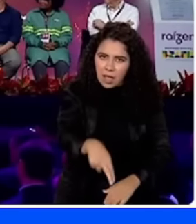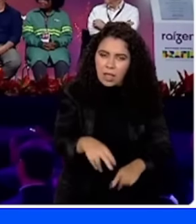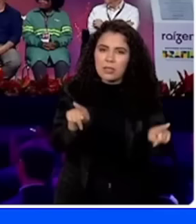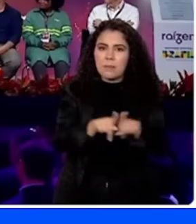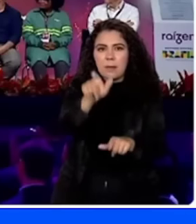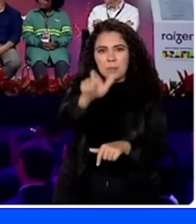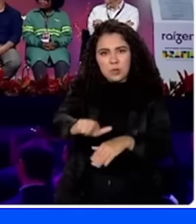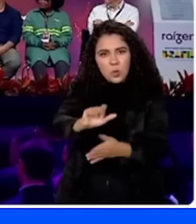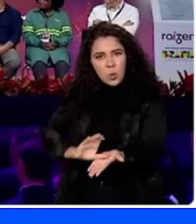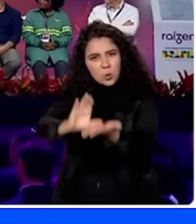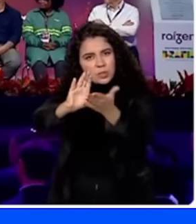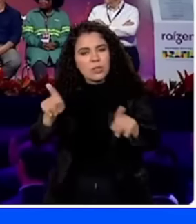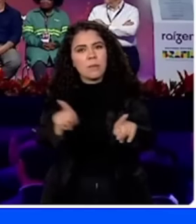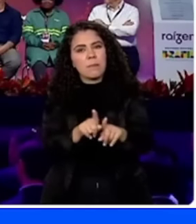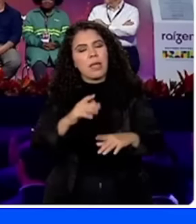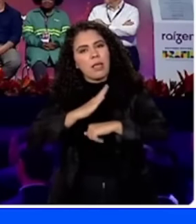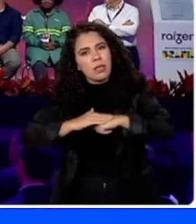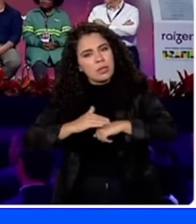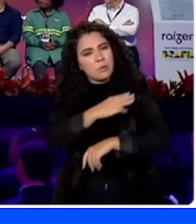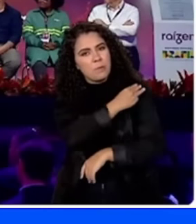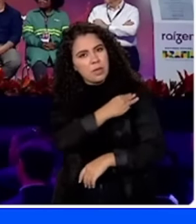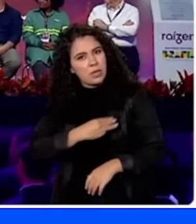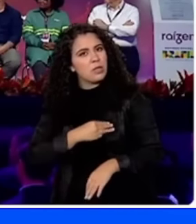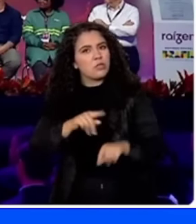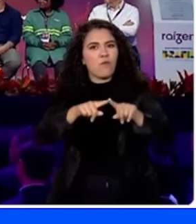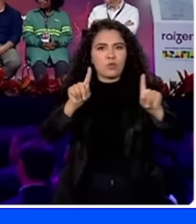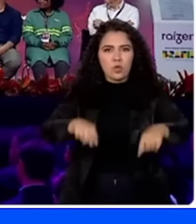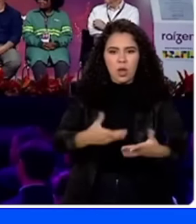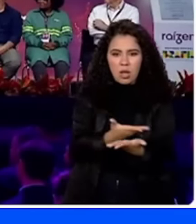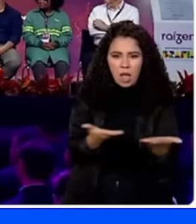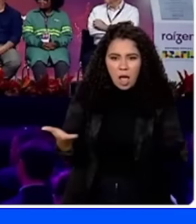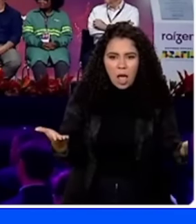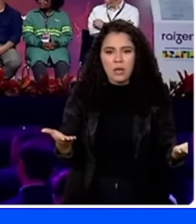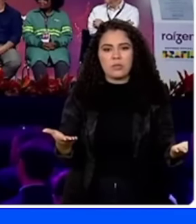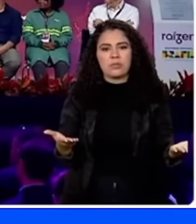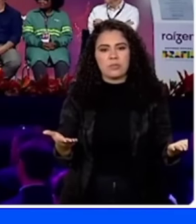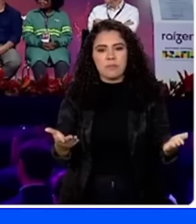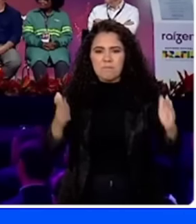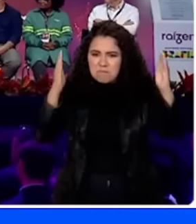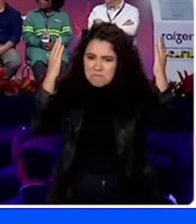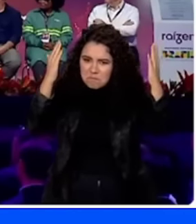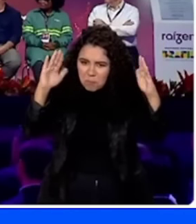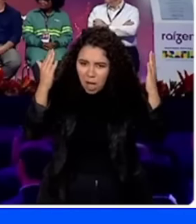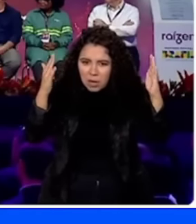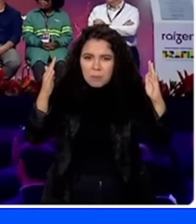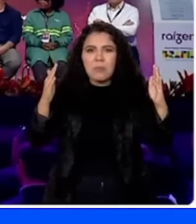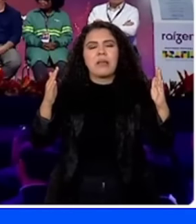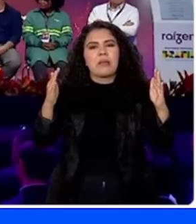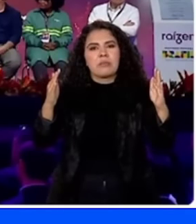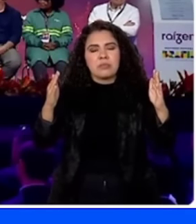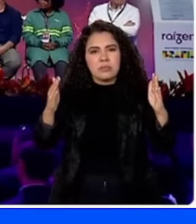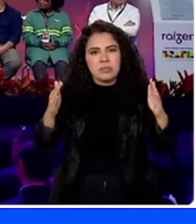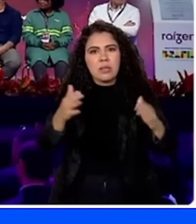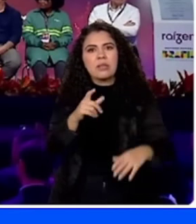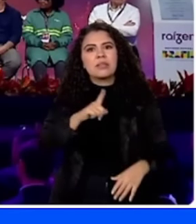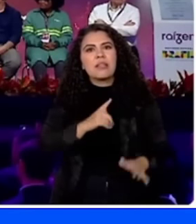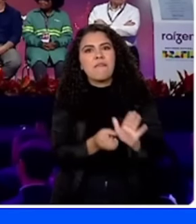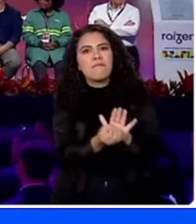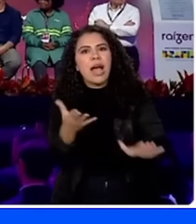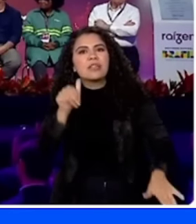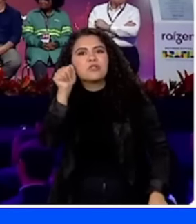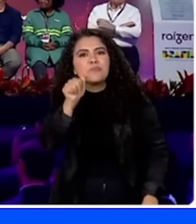companheiros ministros, funcionários, aliás, Meus parabéns pela quantidade de meninas que